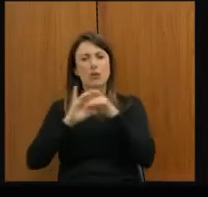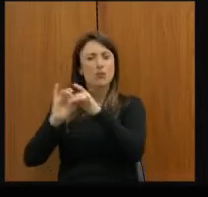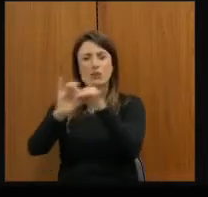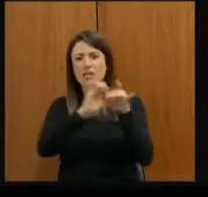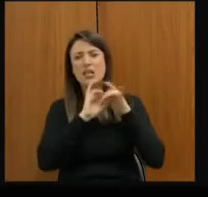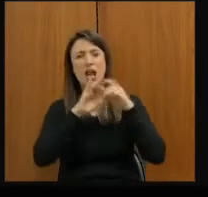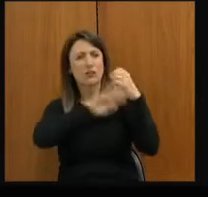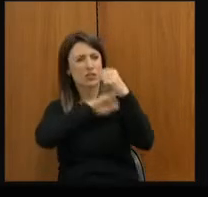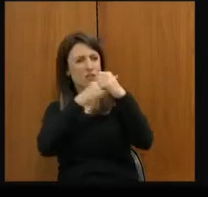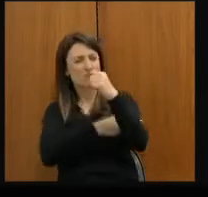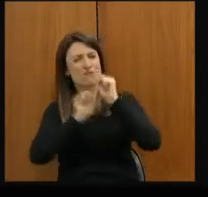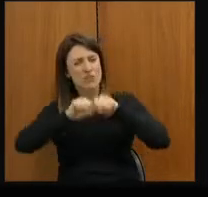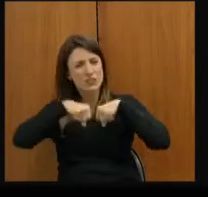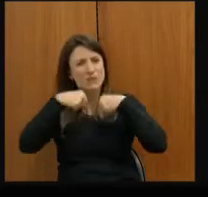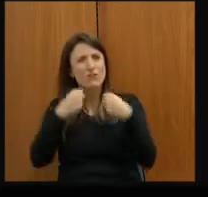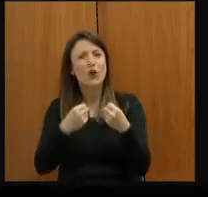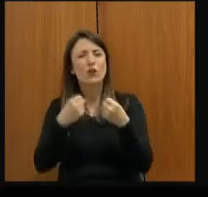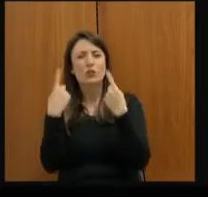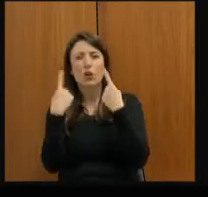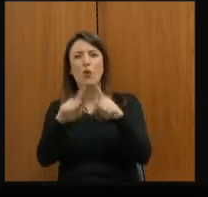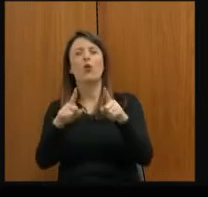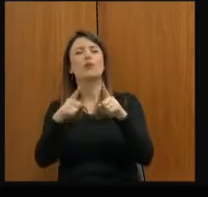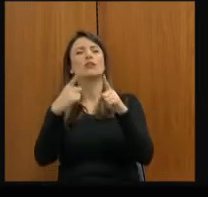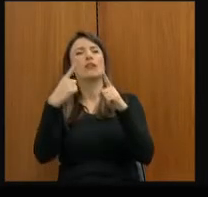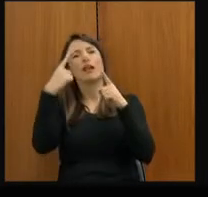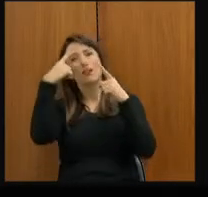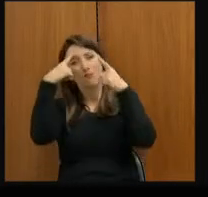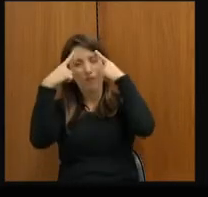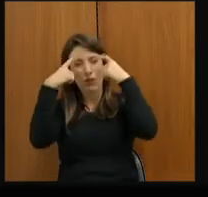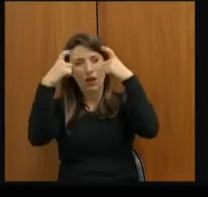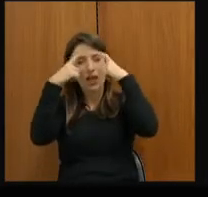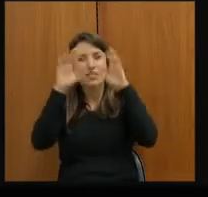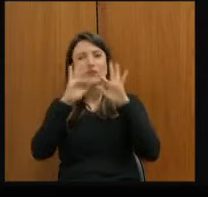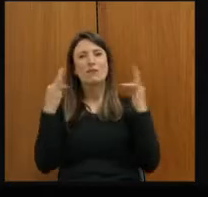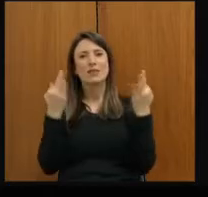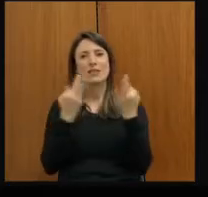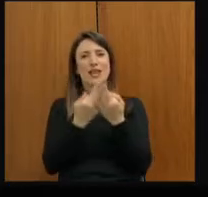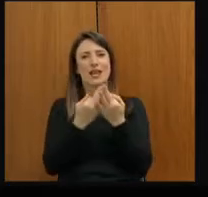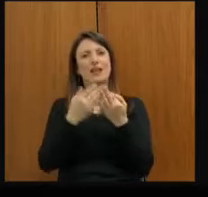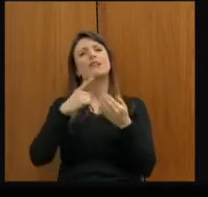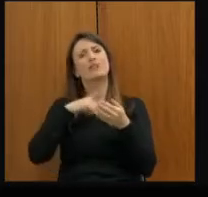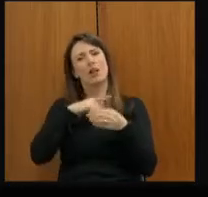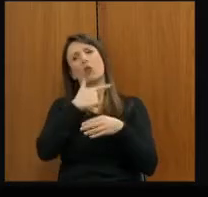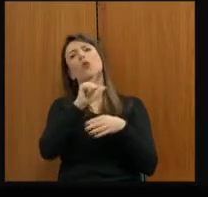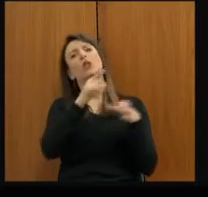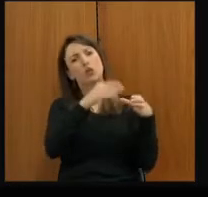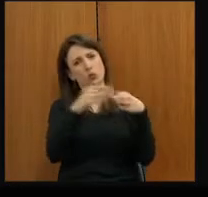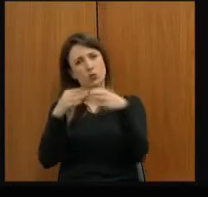familiar tivemos mais de uma turma e se retrata só a turma 1